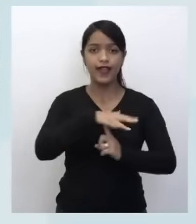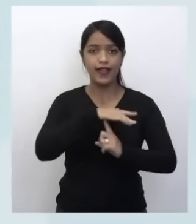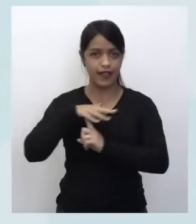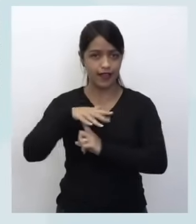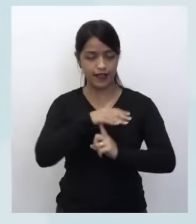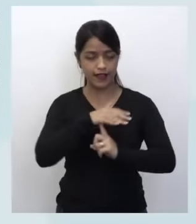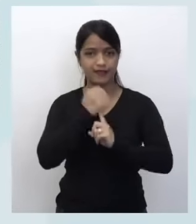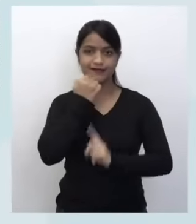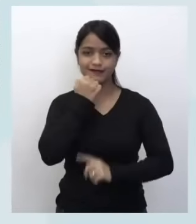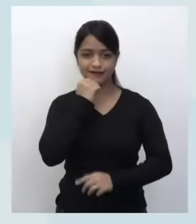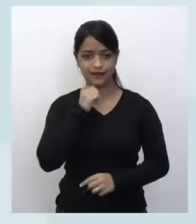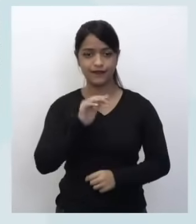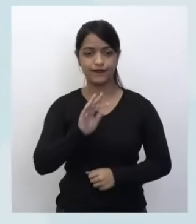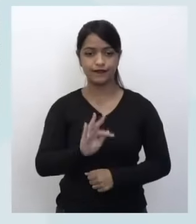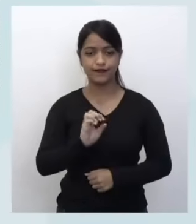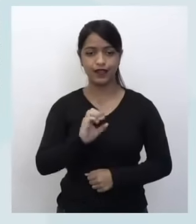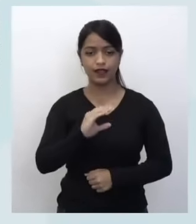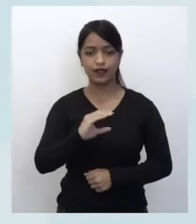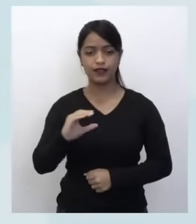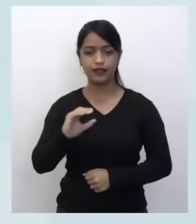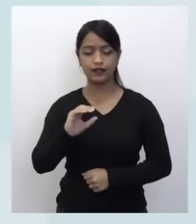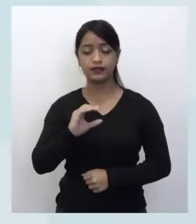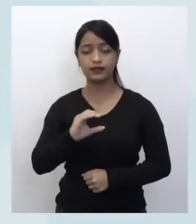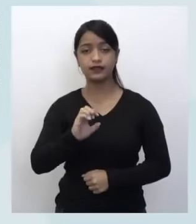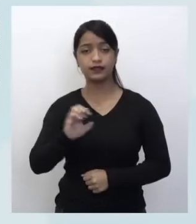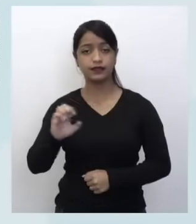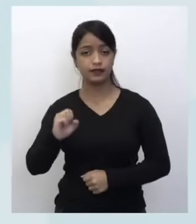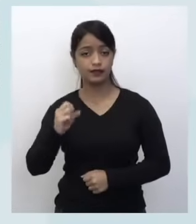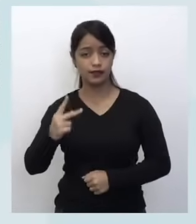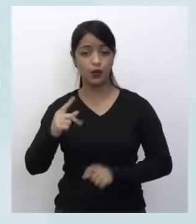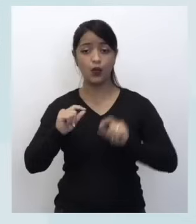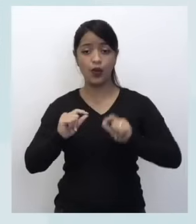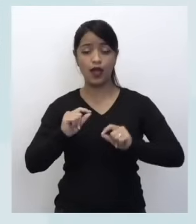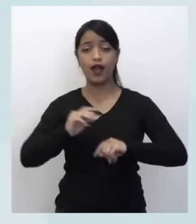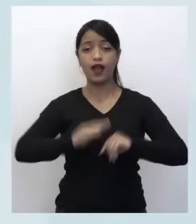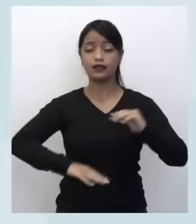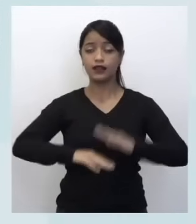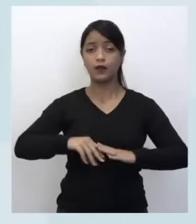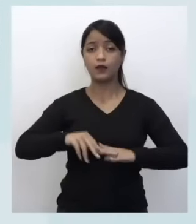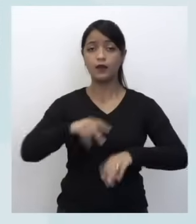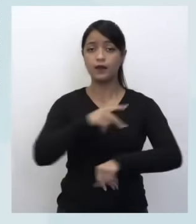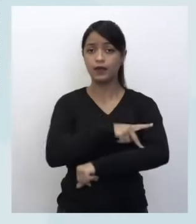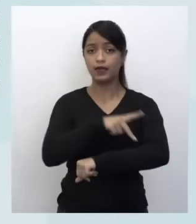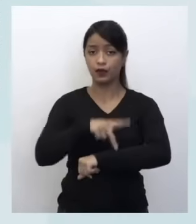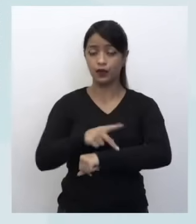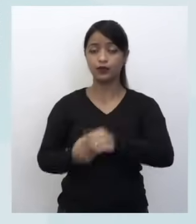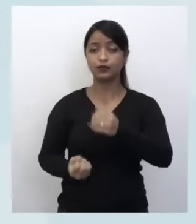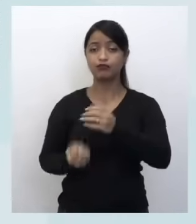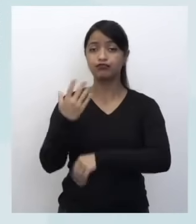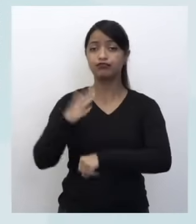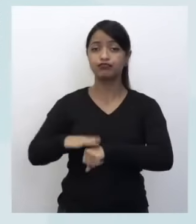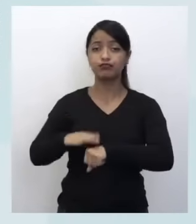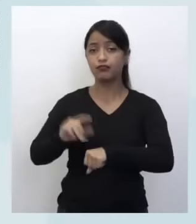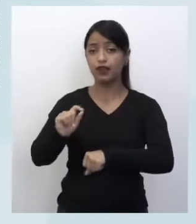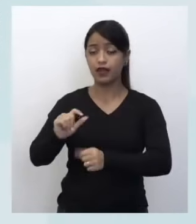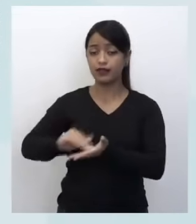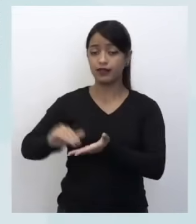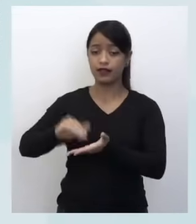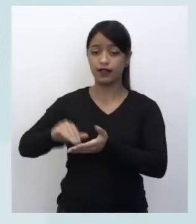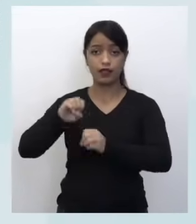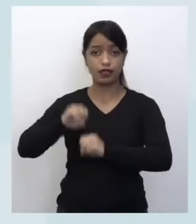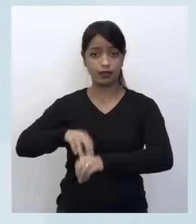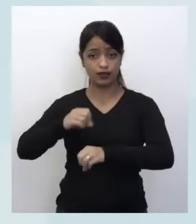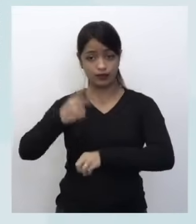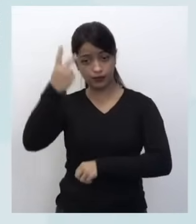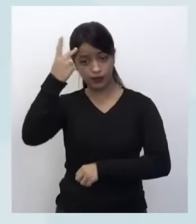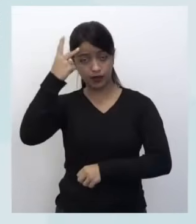A FECESP é uma ação pedagógica desenvolvida pela SEDUC aqui do estado de São Paulo, com objetivos de estimular e promover a formação